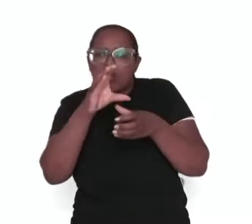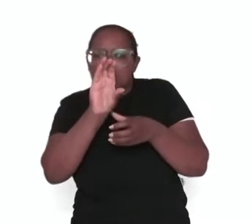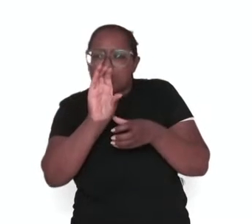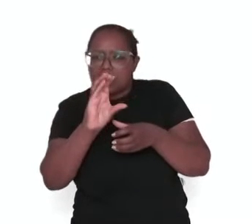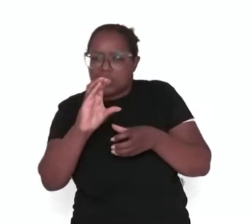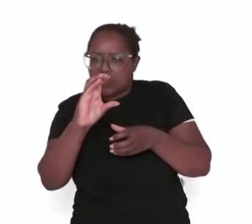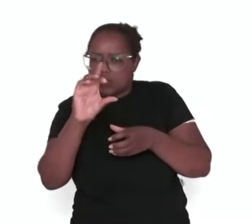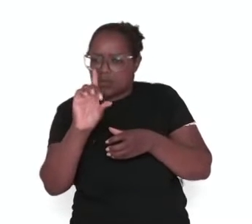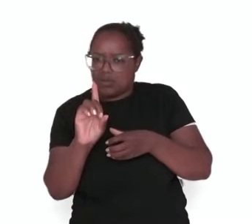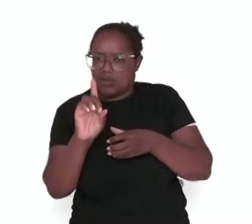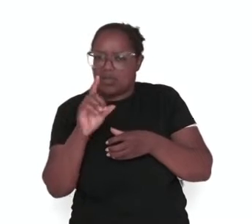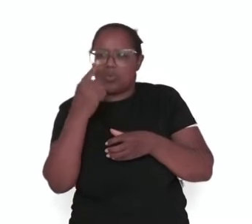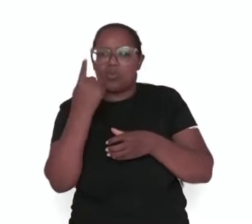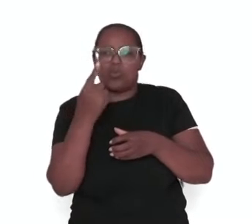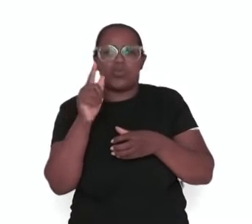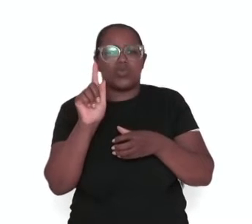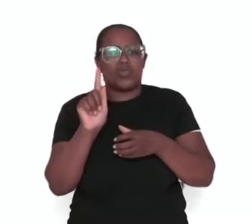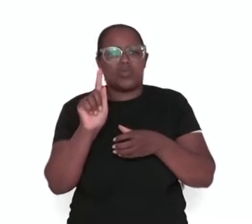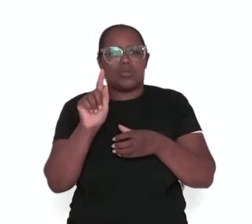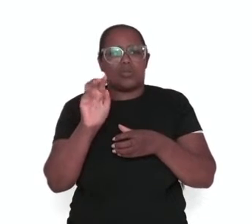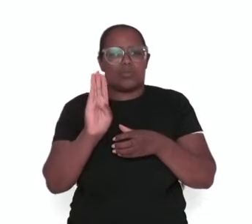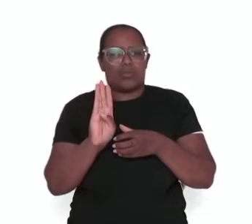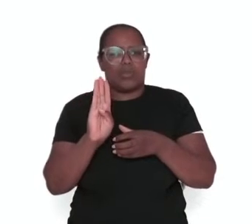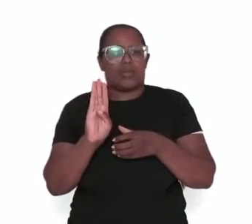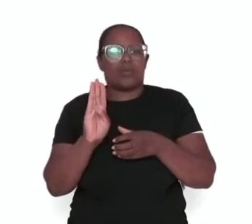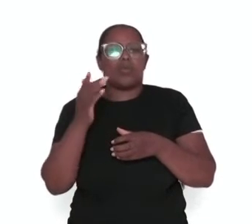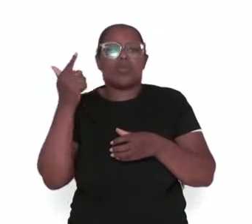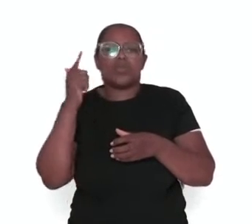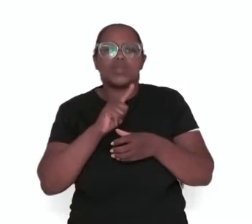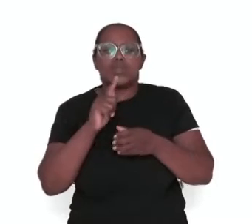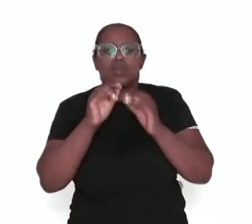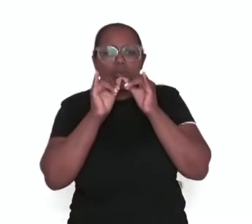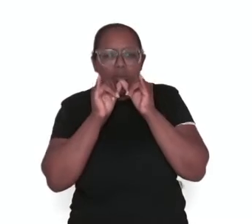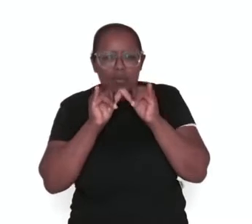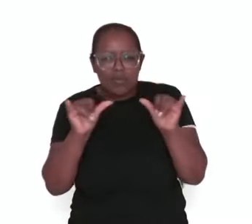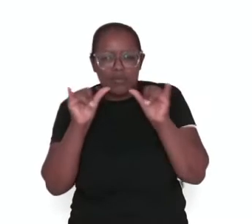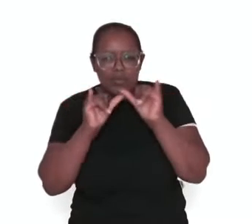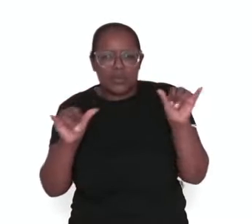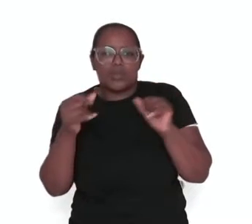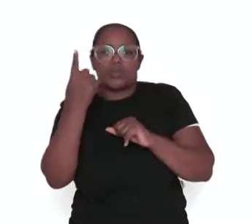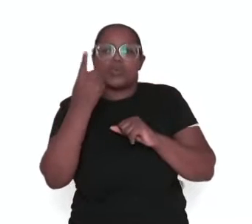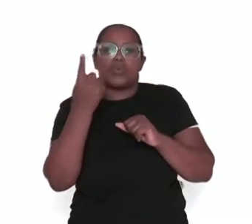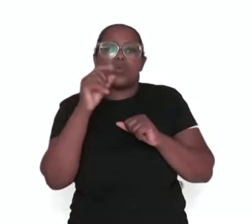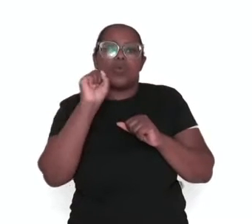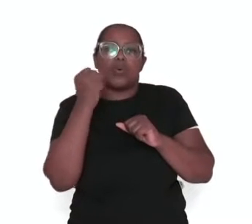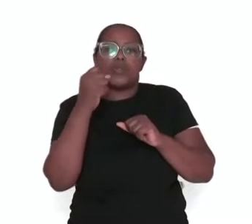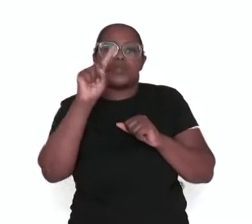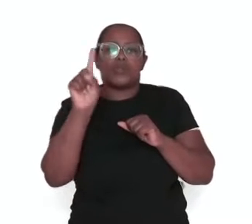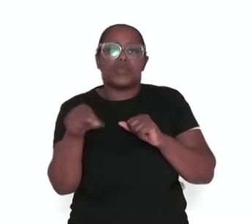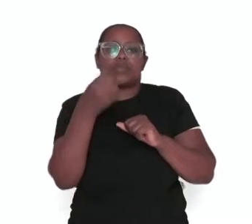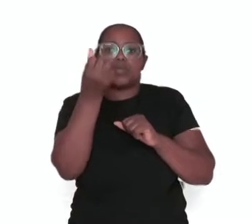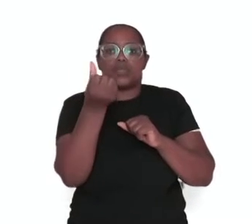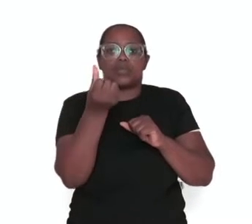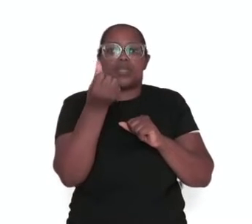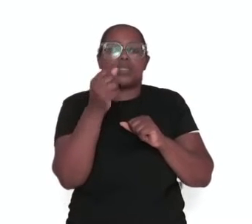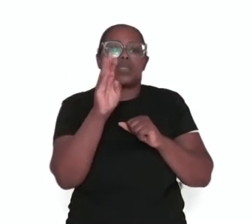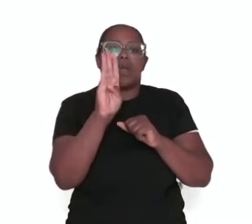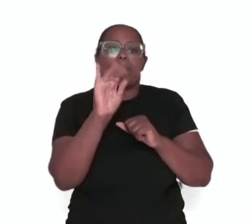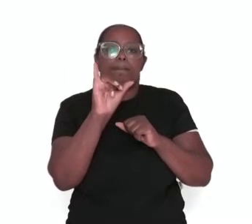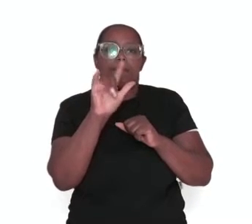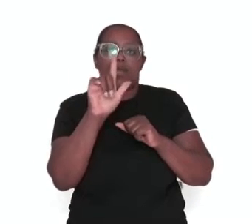1 GB, é possível armazenar 8,6 bilhões de bits. Ou